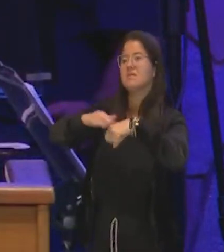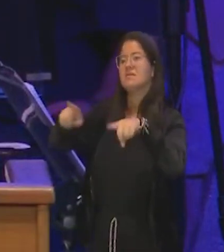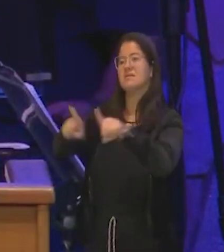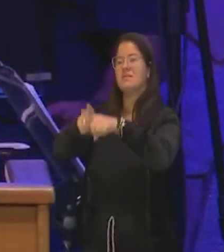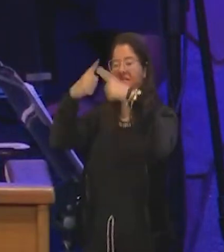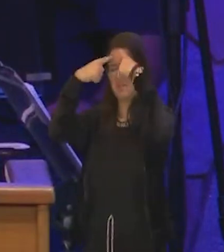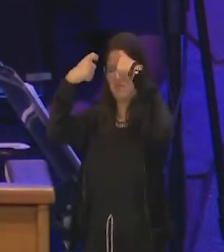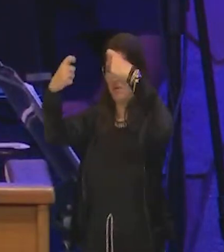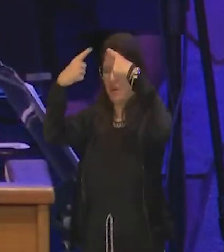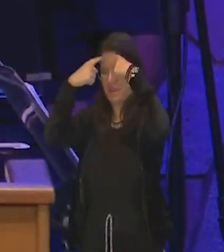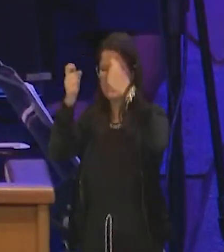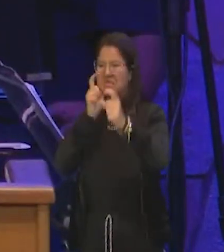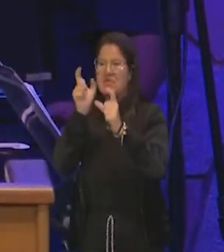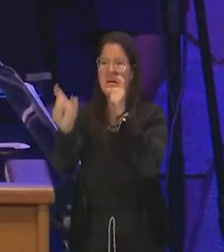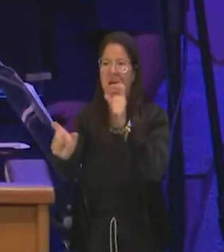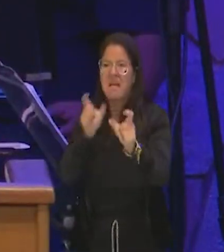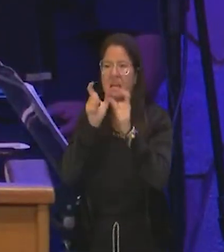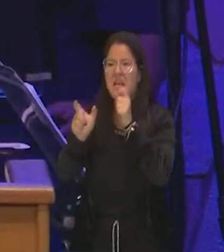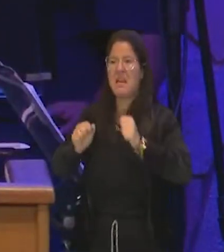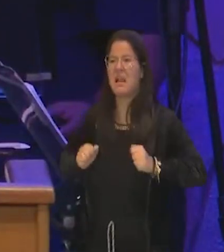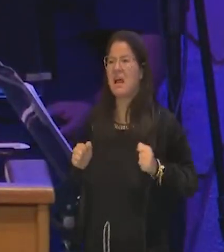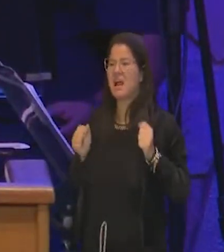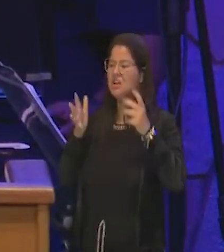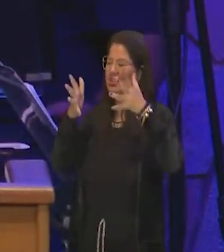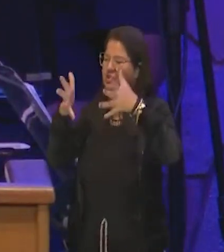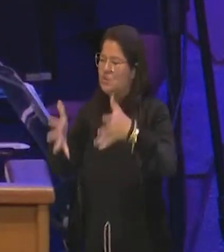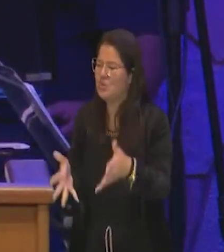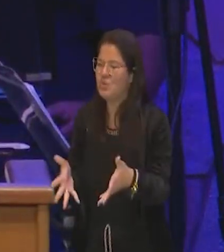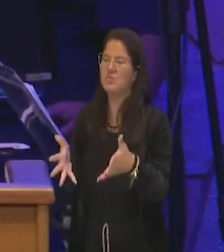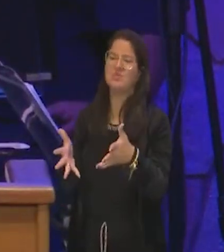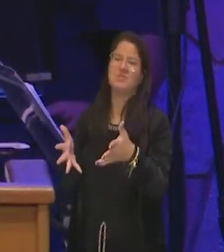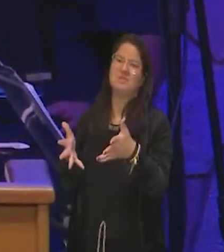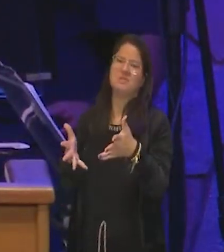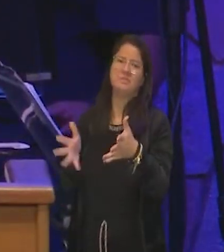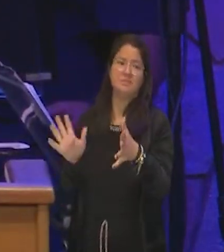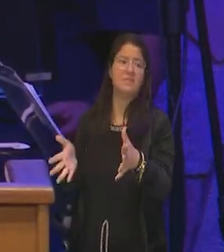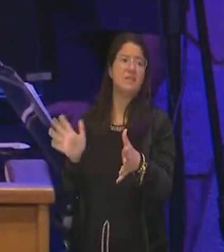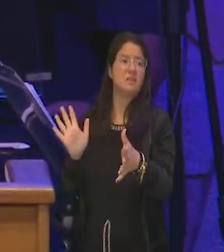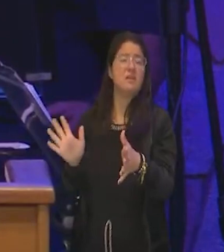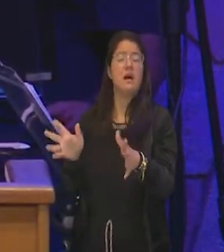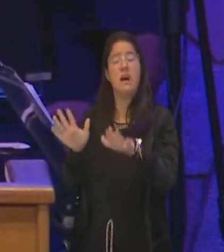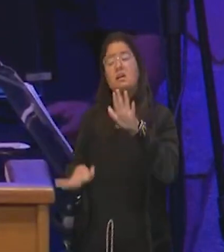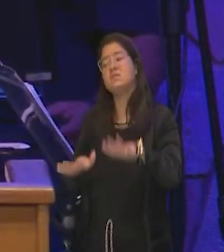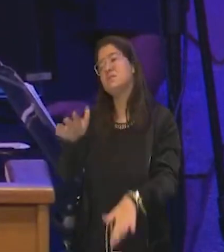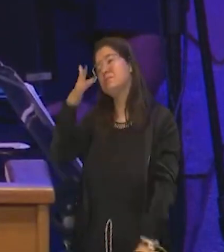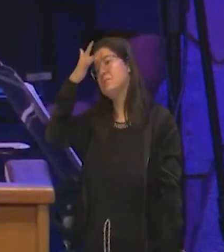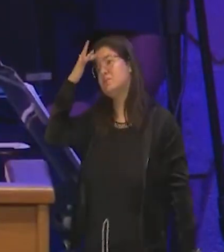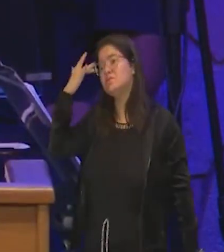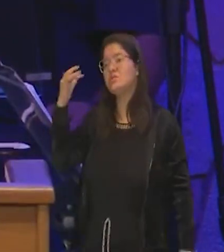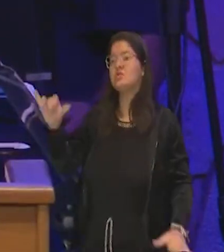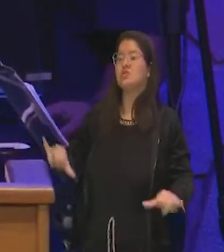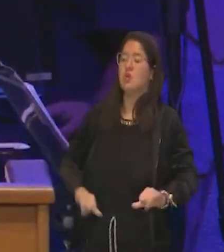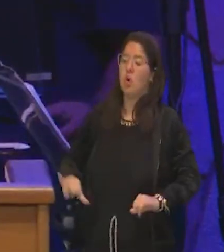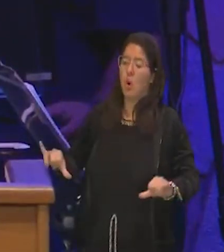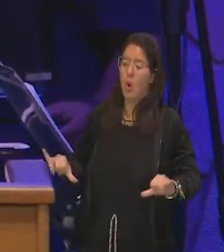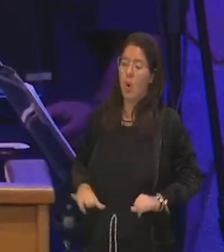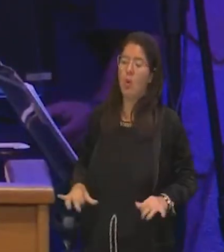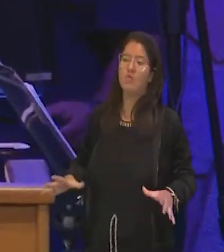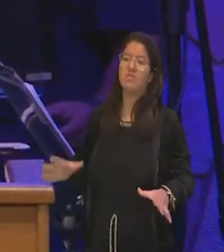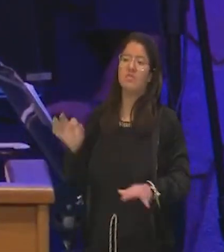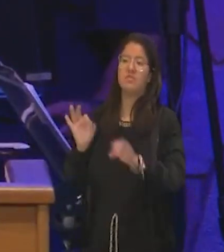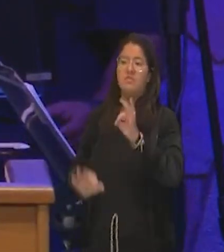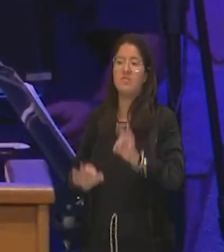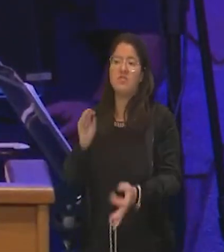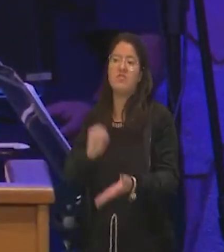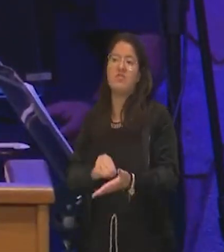das palavras, das ações e das atitudes, muitas vezes sofrendo um agravo, uma